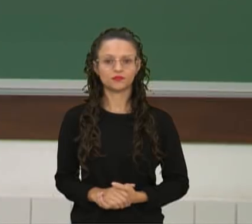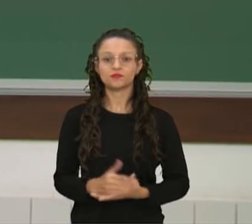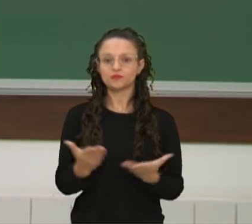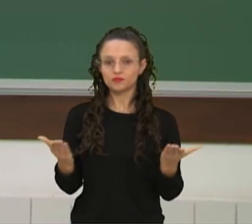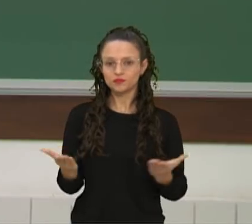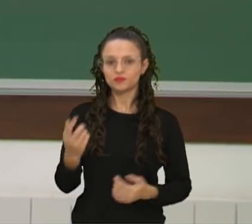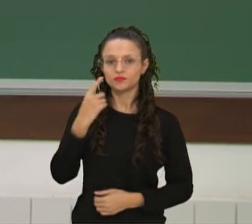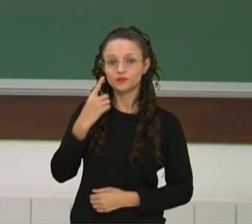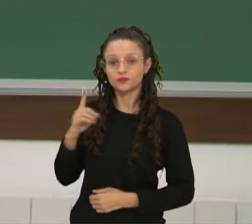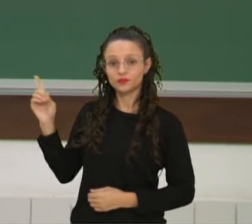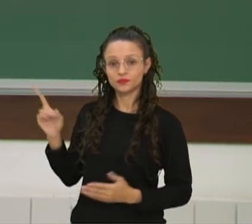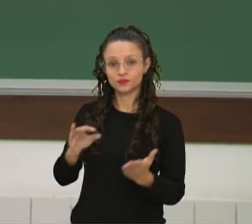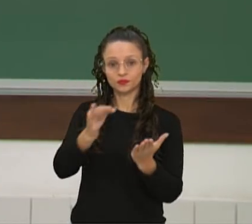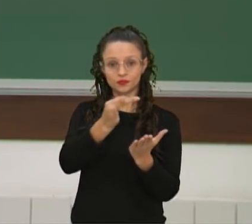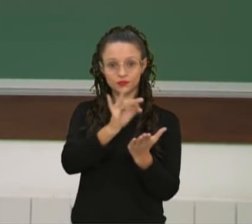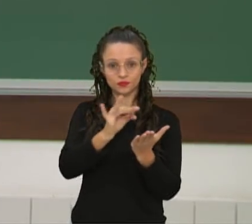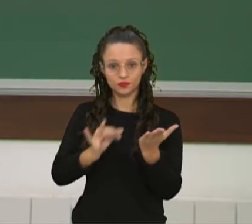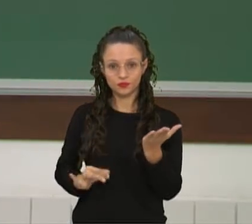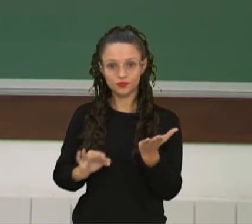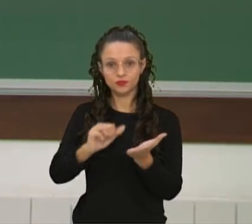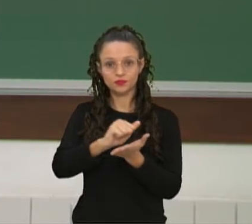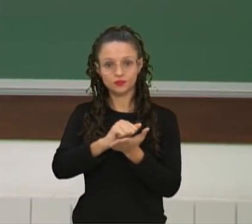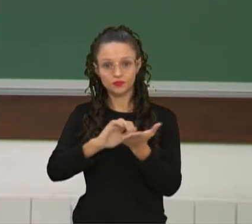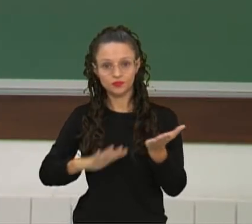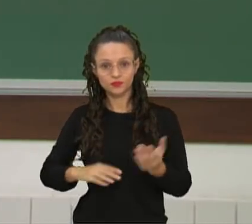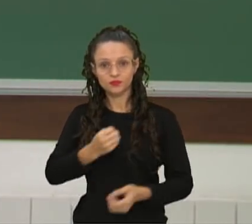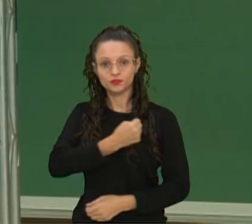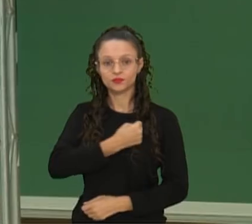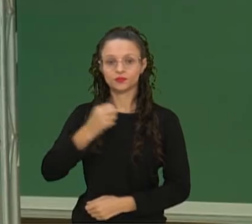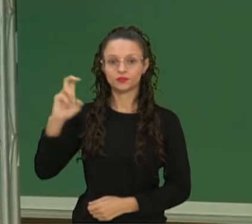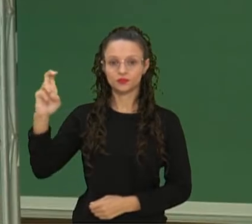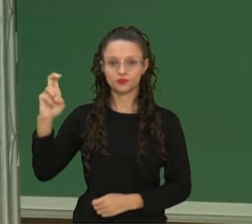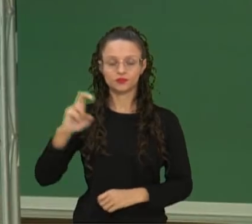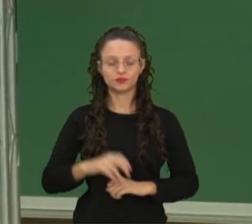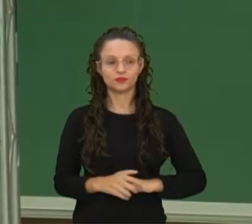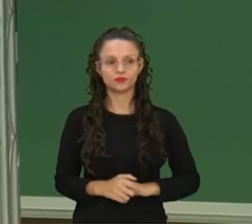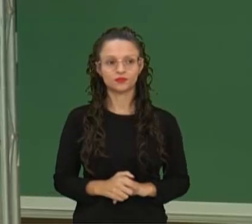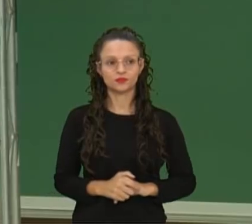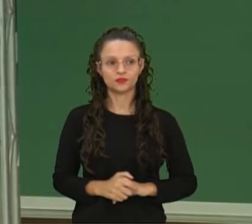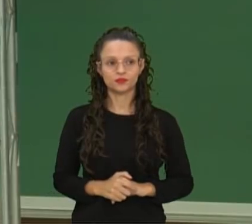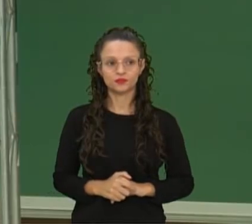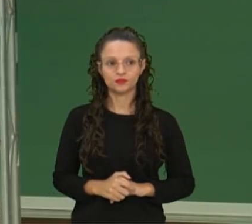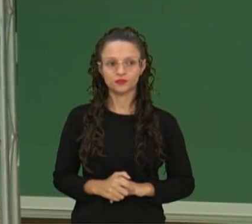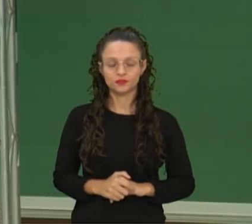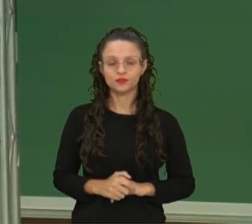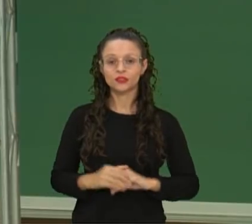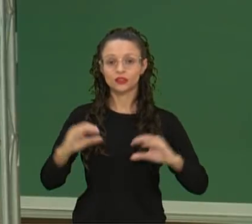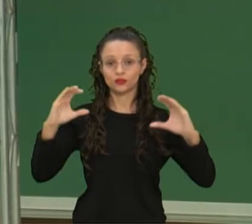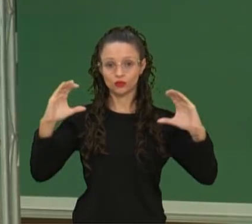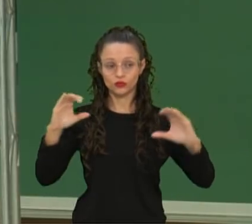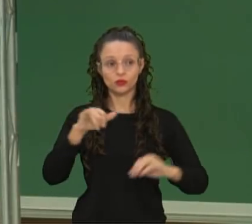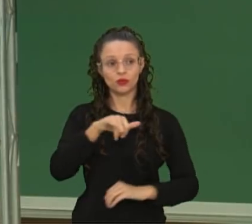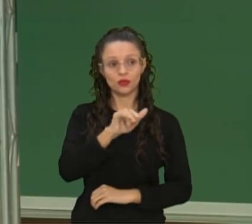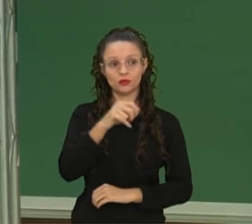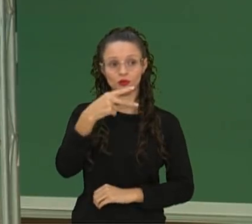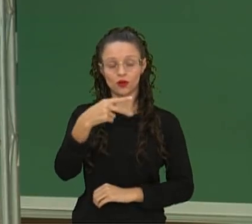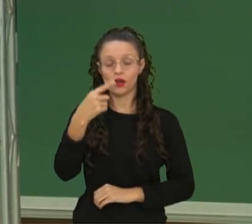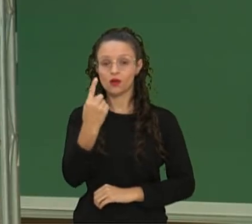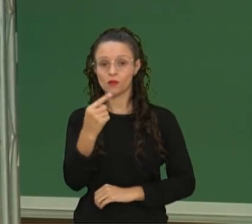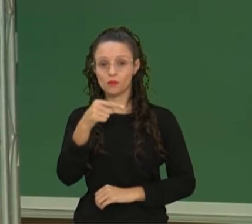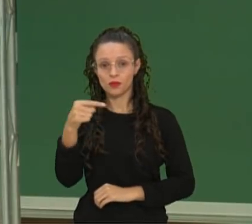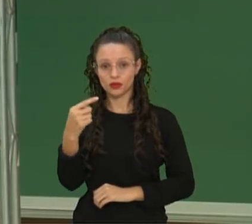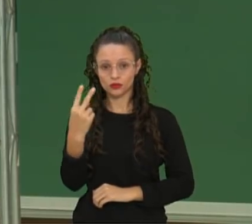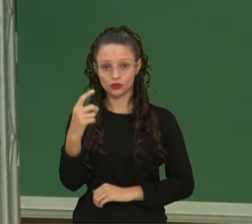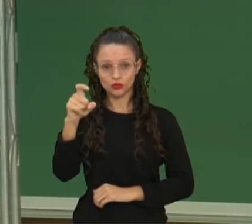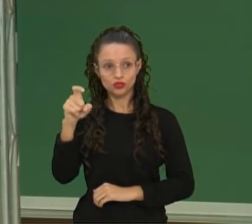Vamos então para a nossa correção, né? O exercício número 5. Te dei a função y igual a 1 menos 2x. Eu quero saber aqui,